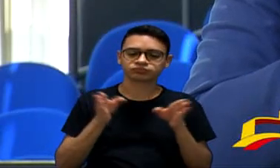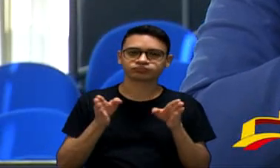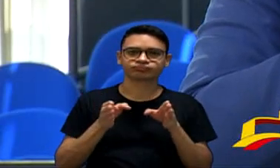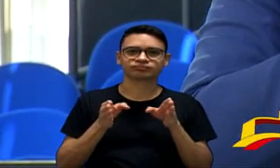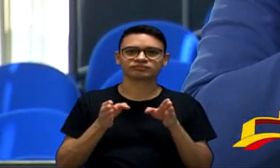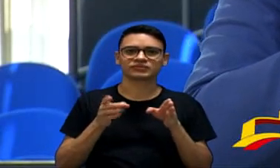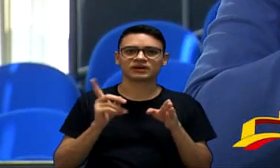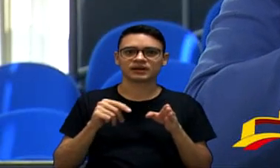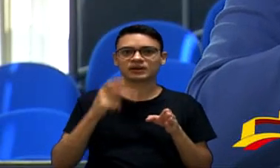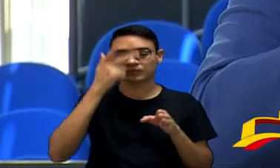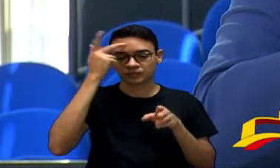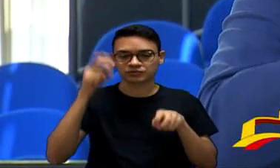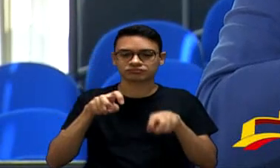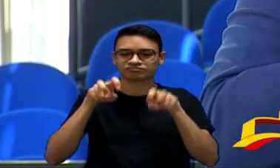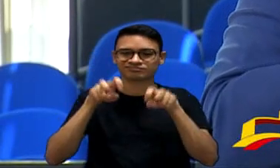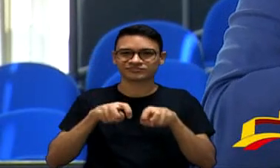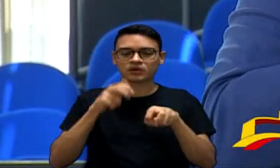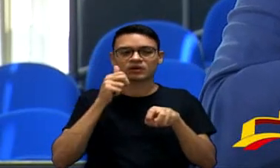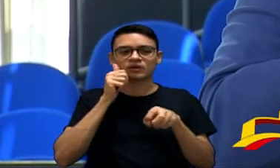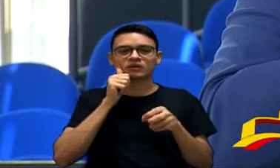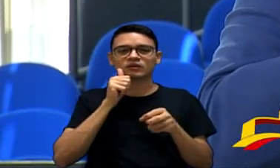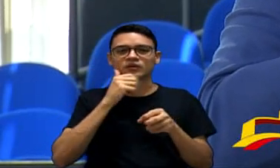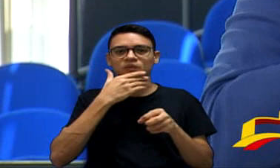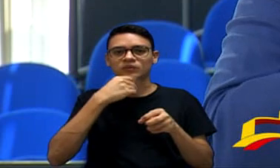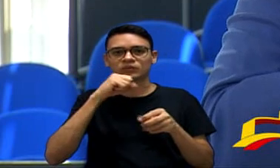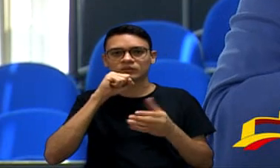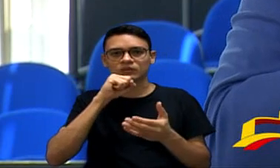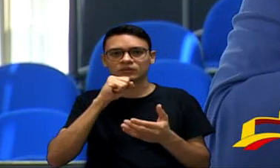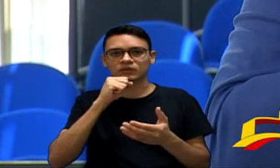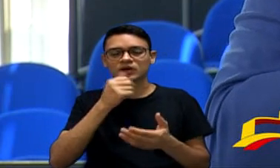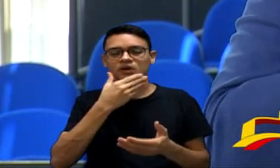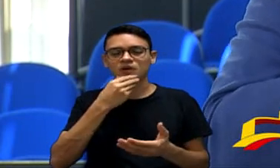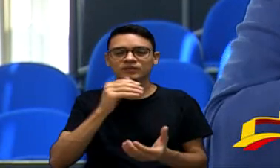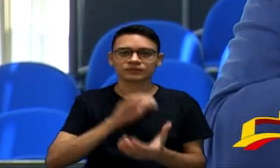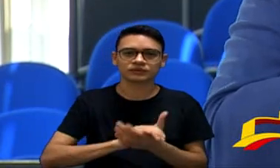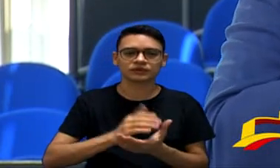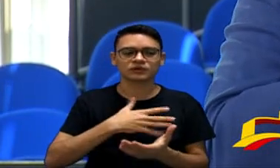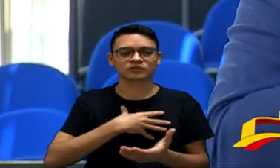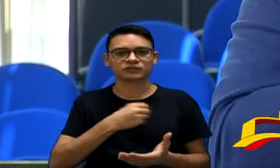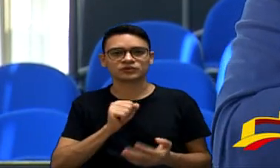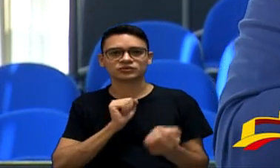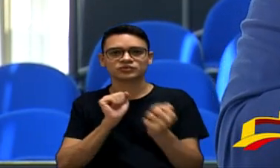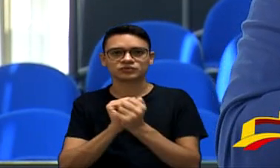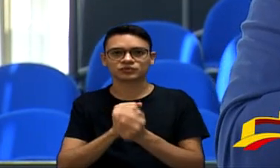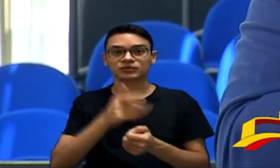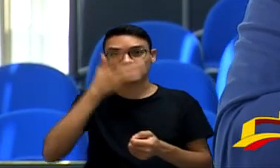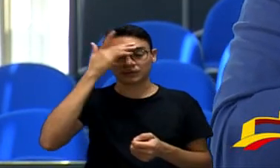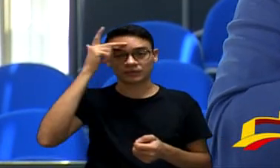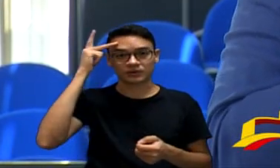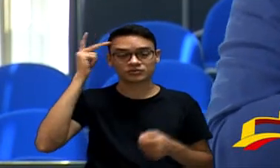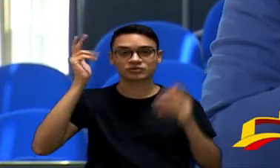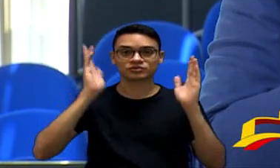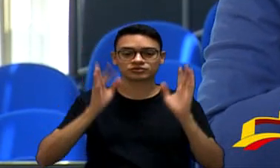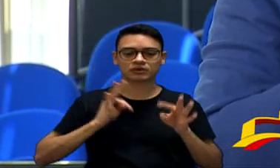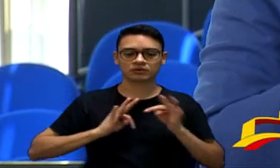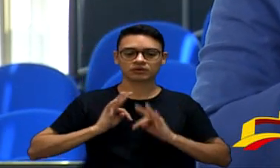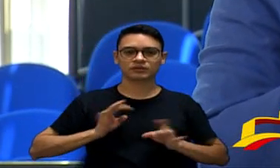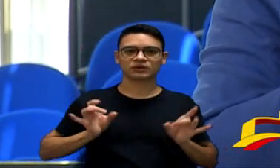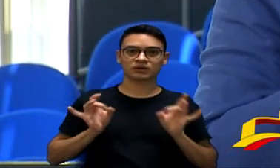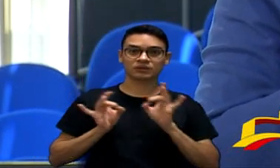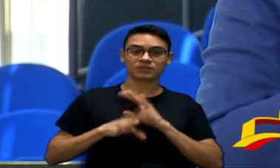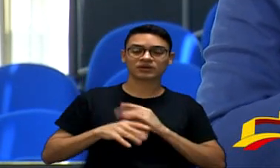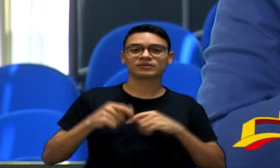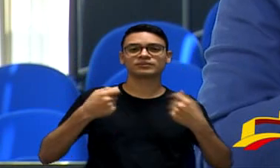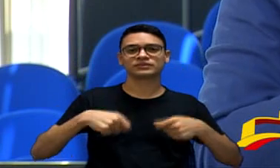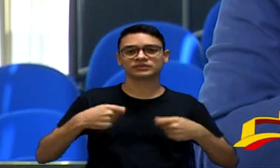o carro com acompanhante. Pessoas vai com o marido, de idade, vai com o filho. Com hemodiálise. E também fazendo acabou câncer. De fazer o tratamento, vem embora. Para começar, já era